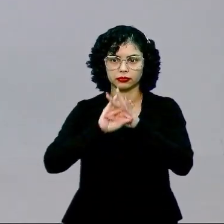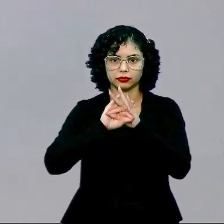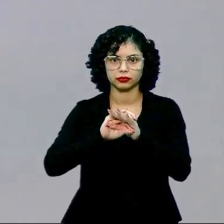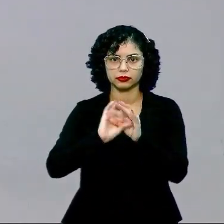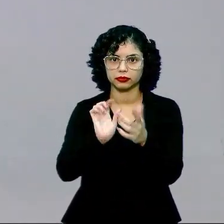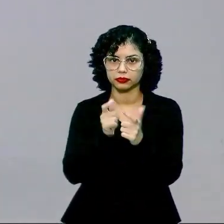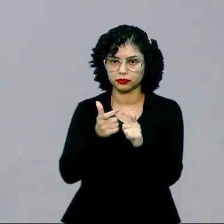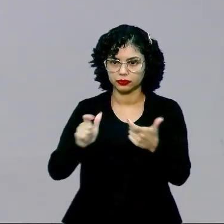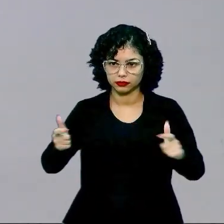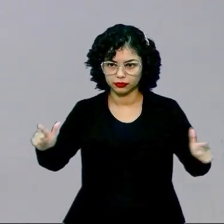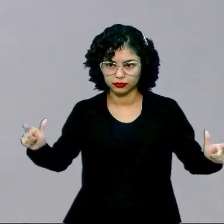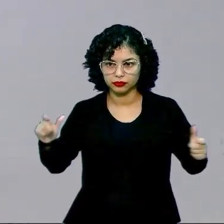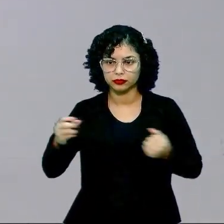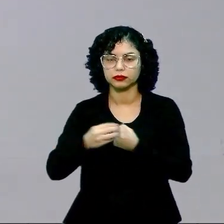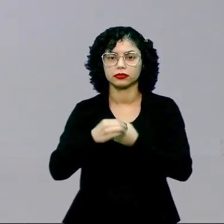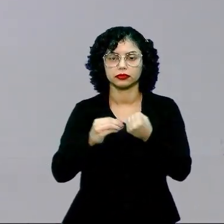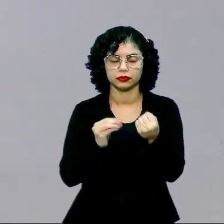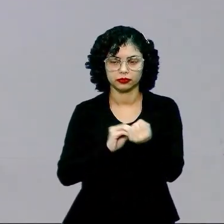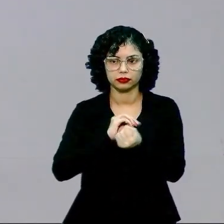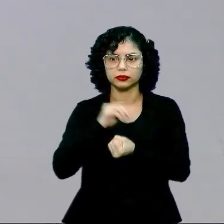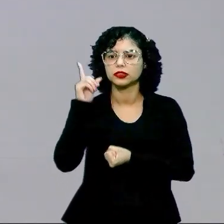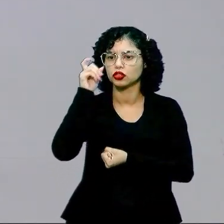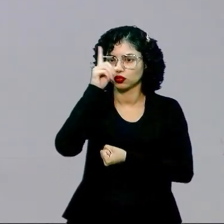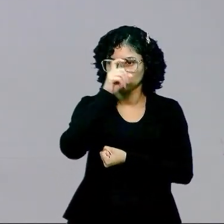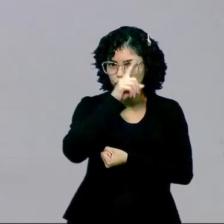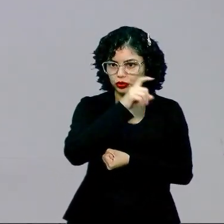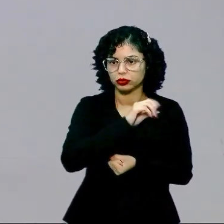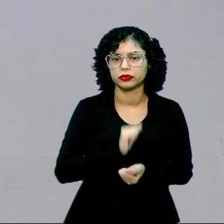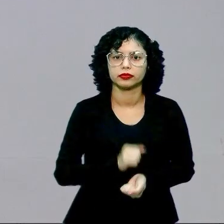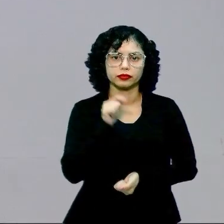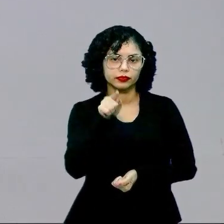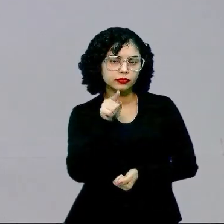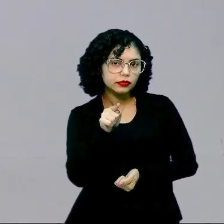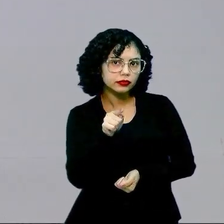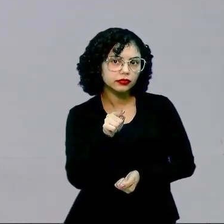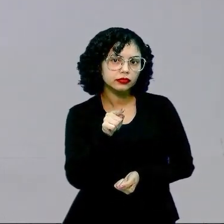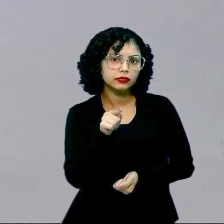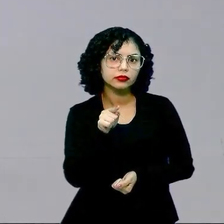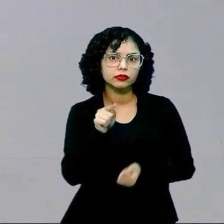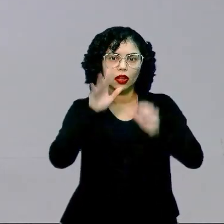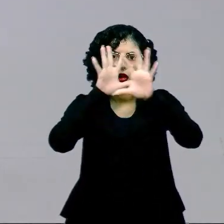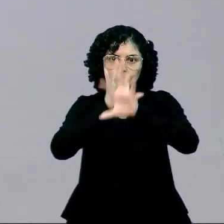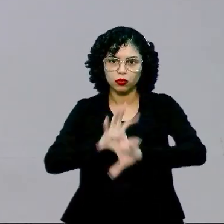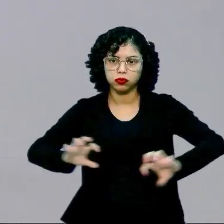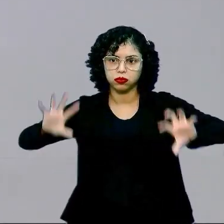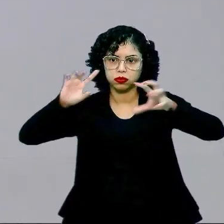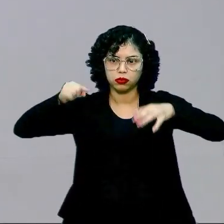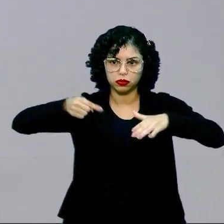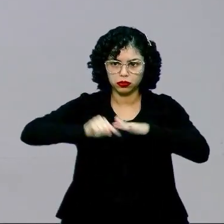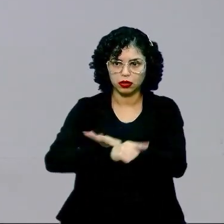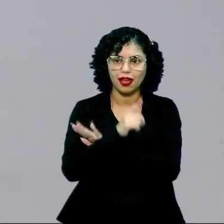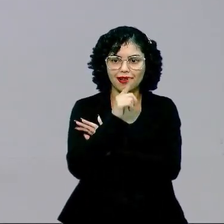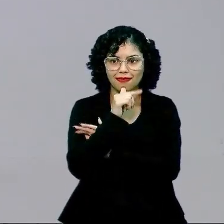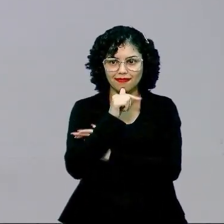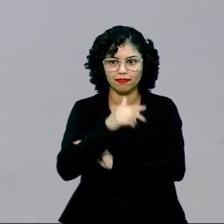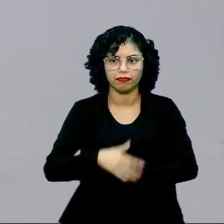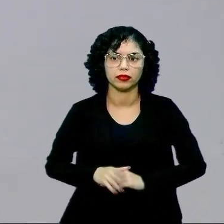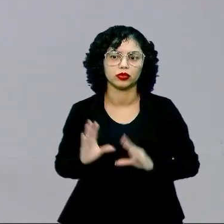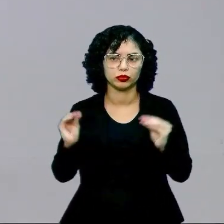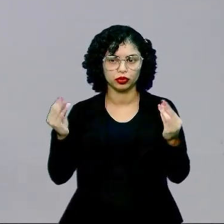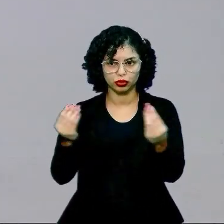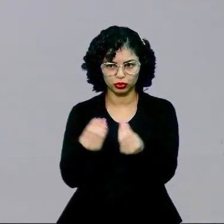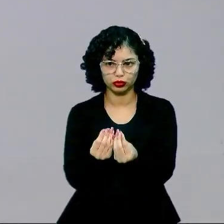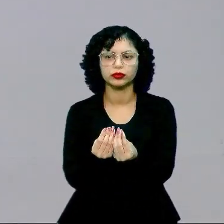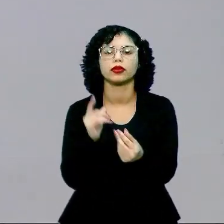Quanto maior for a molécula, mais difícil é você ebulir ou então fundir a substância,